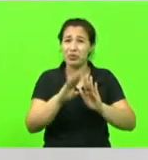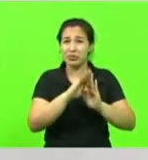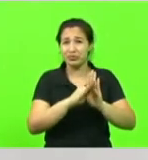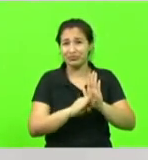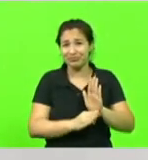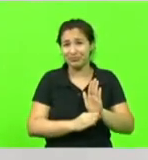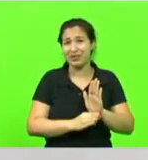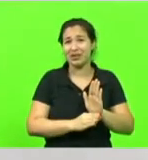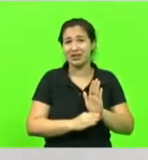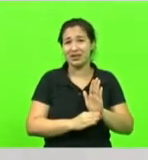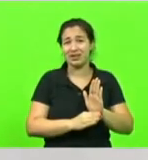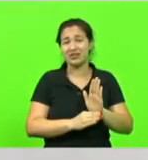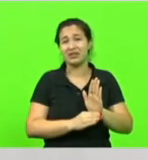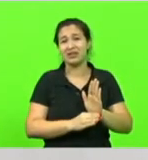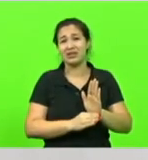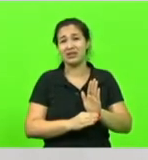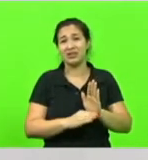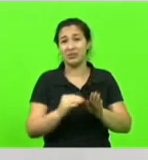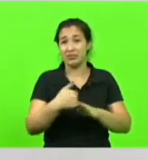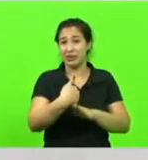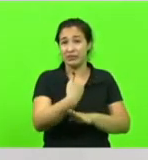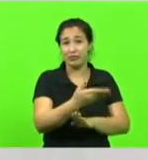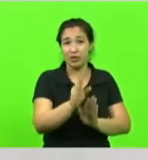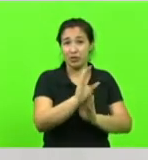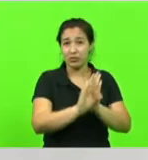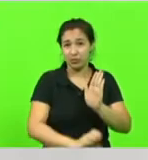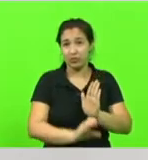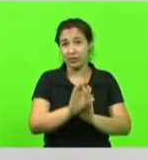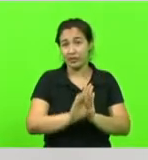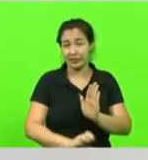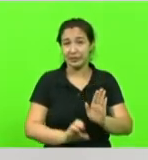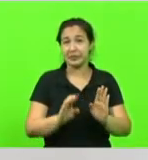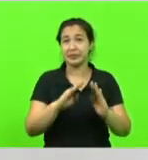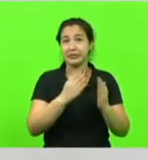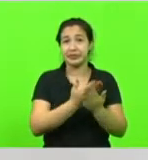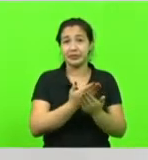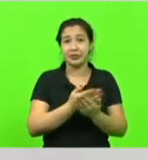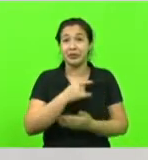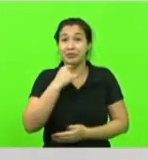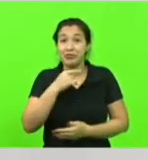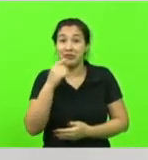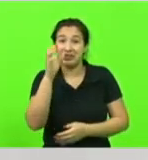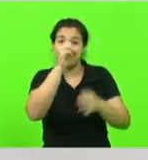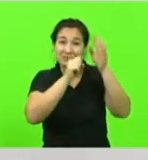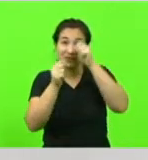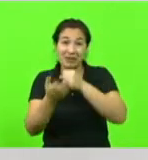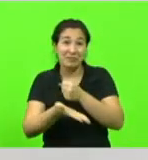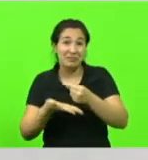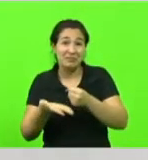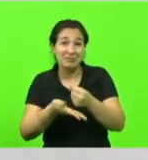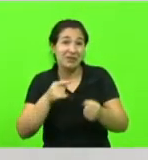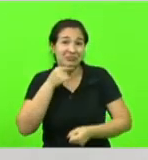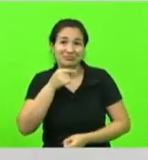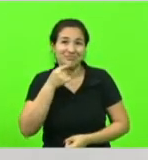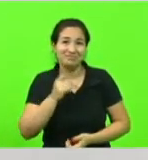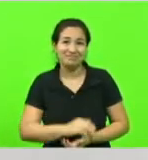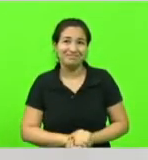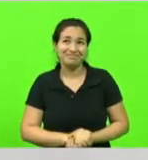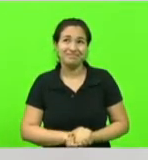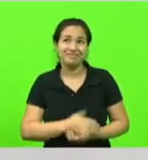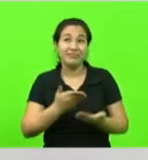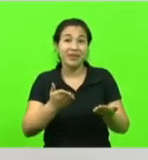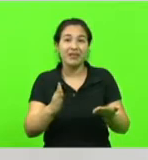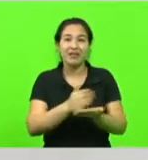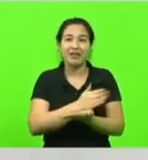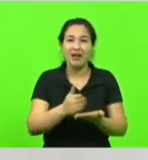transversais e extracurriculares, que não dá conta nem de aprender o básico. Estamos formando alunos semi-analfabetos